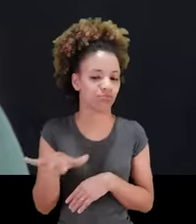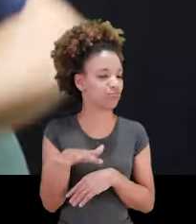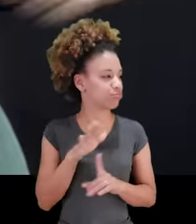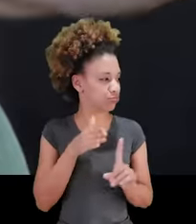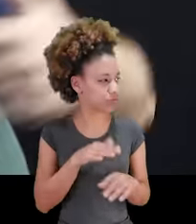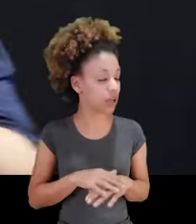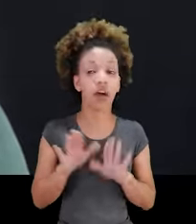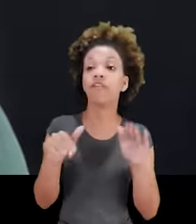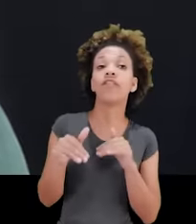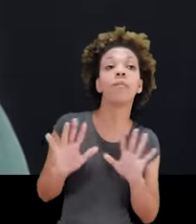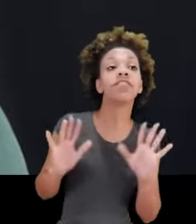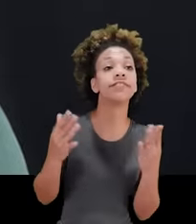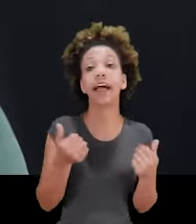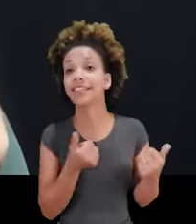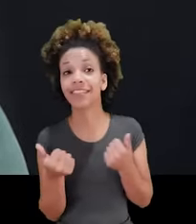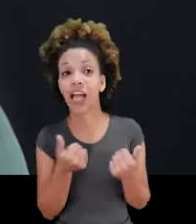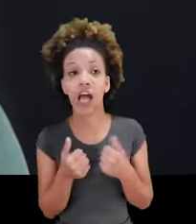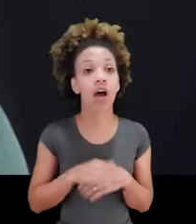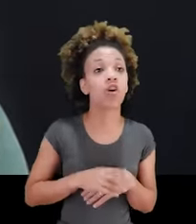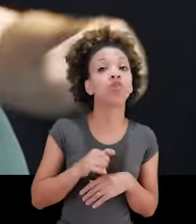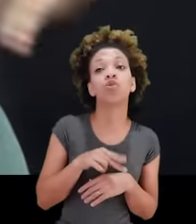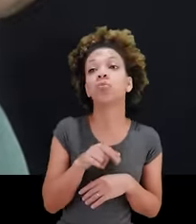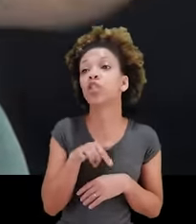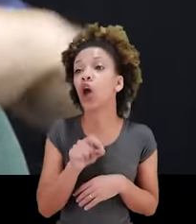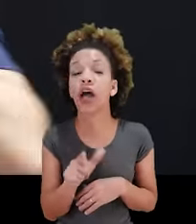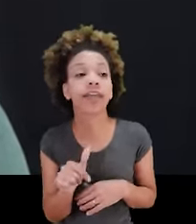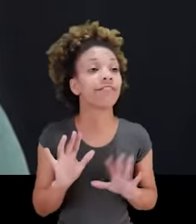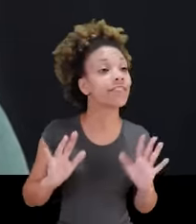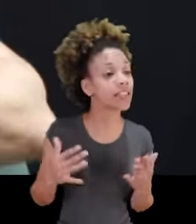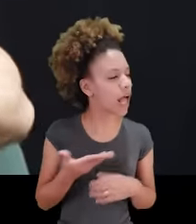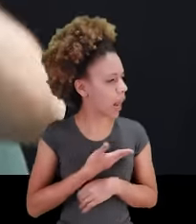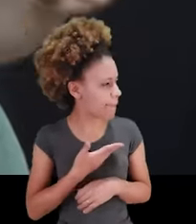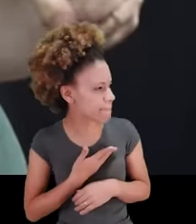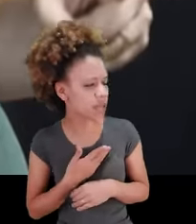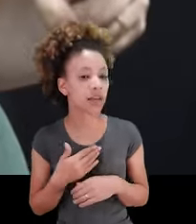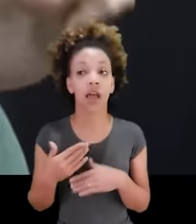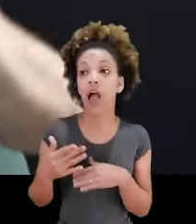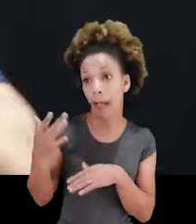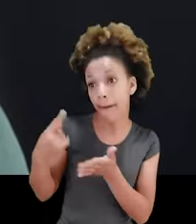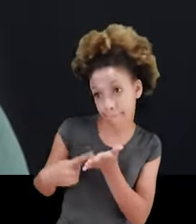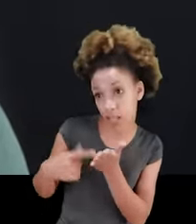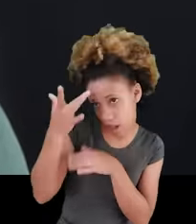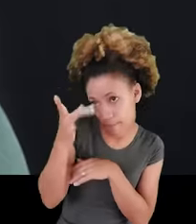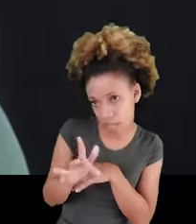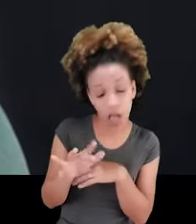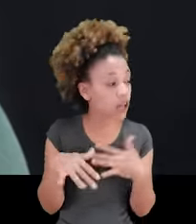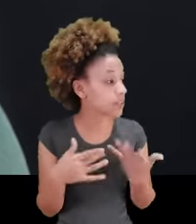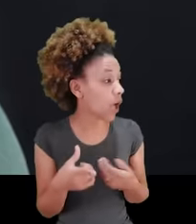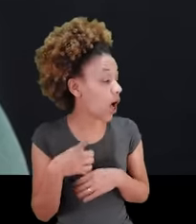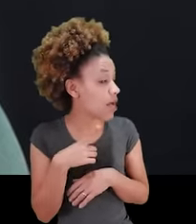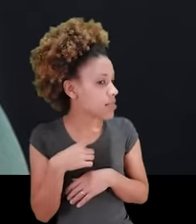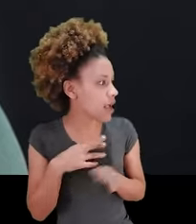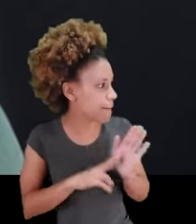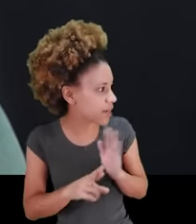De, vamos juntar aqui, vamos fazer festa, Snoop Dogg, fazer um não sei o quê, papapá, ela é amiga, pô, eu te arrumo amanhã, não sei o quê e tal. Então, isso é muito